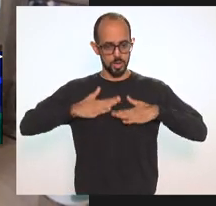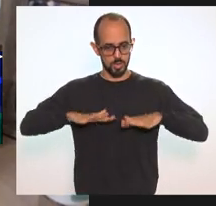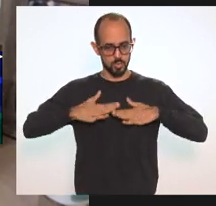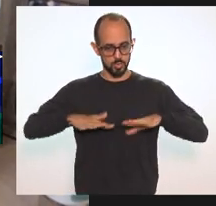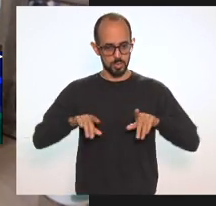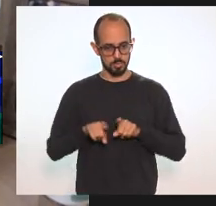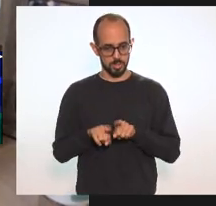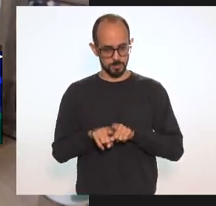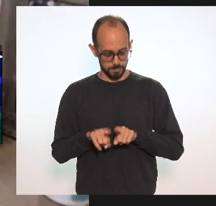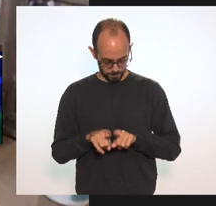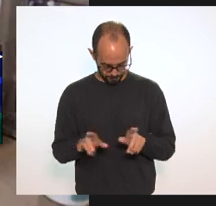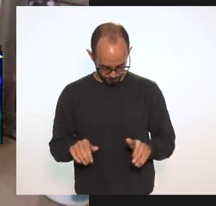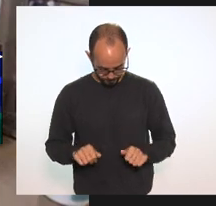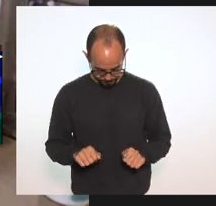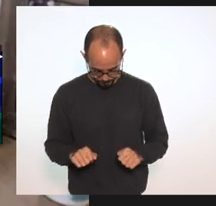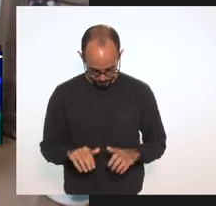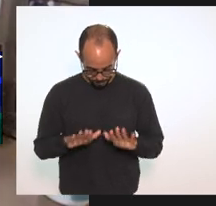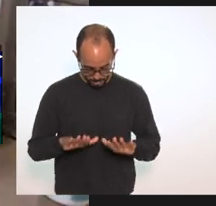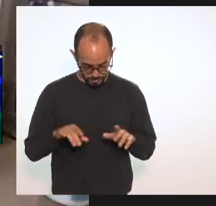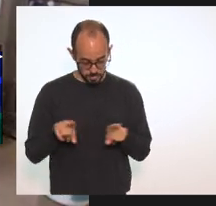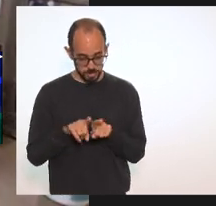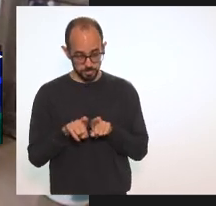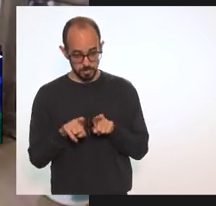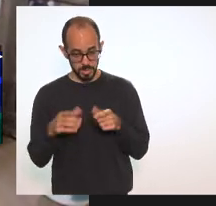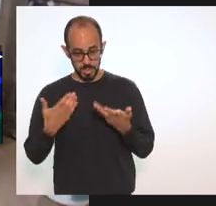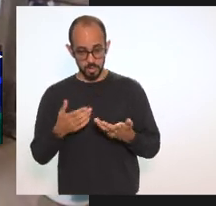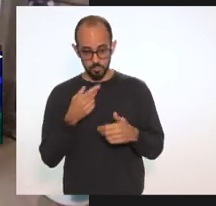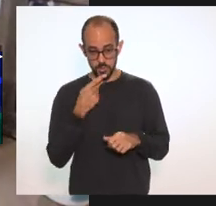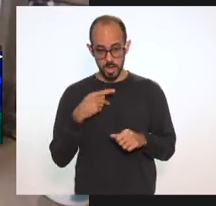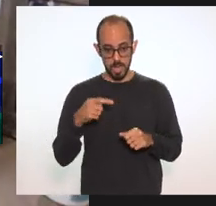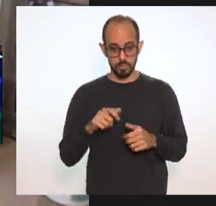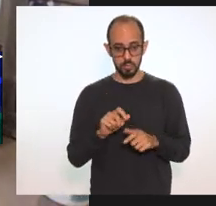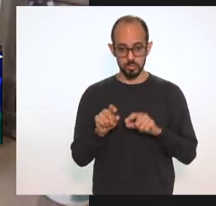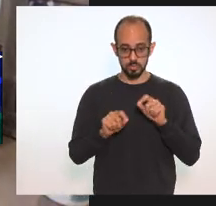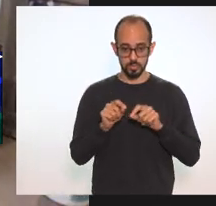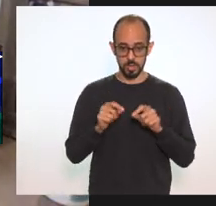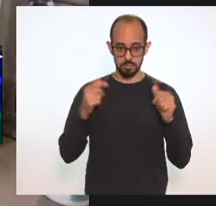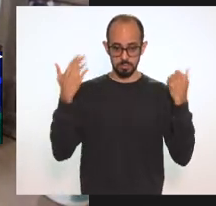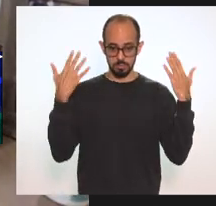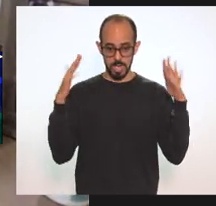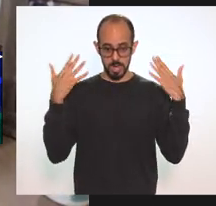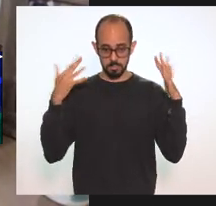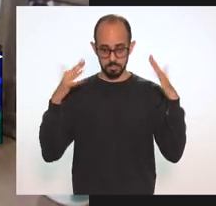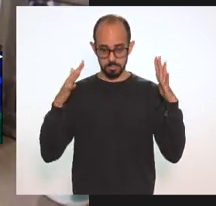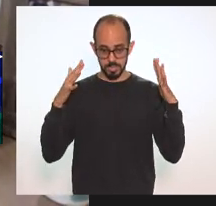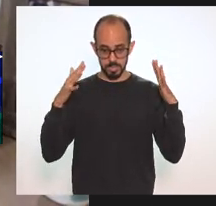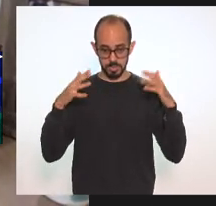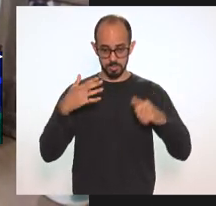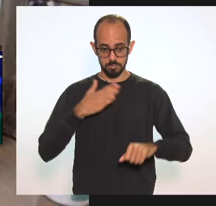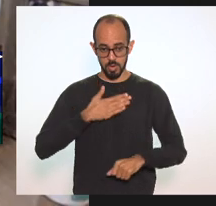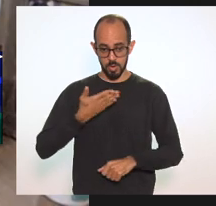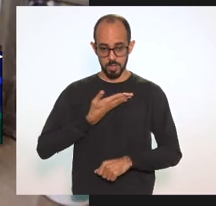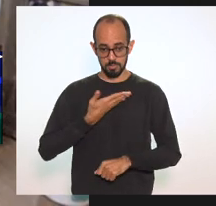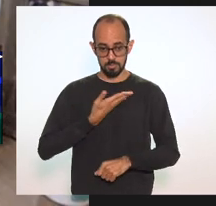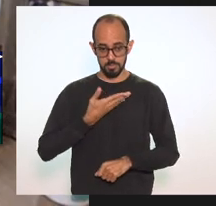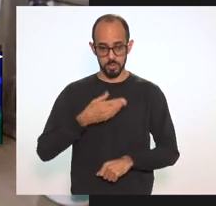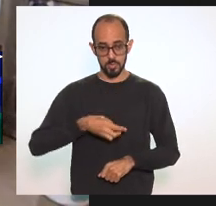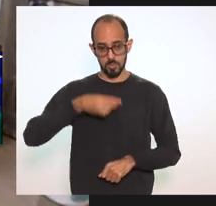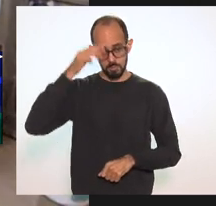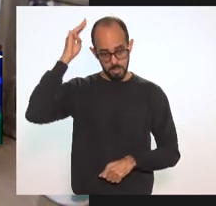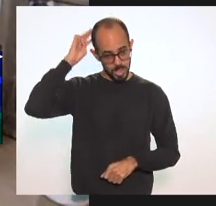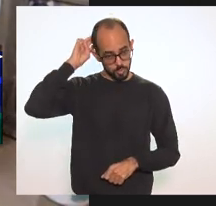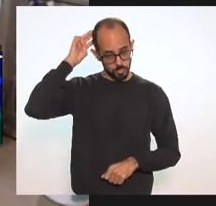mas queria aqui é Iniciar minhas falas parabenizando aqui meu grande amigo mar